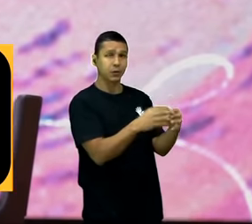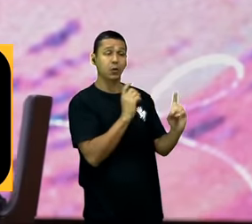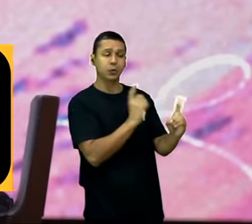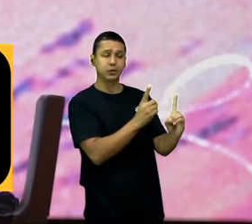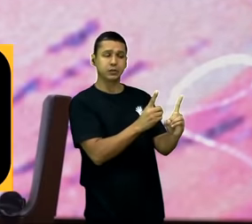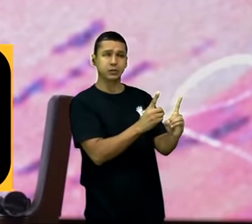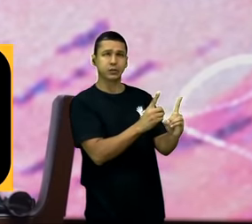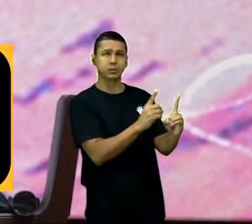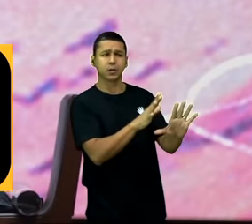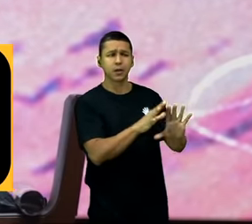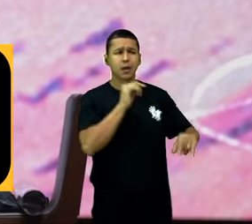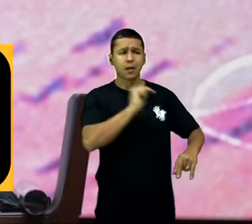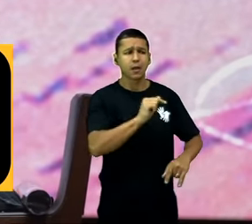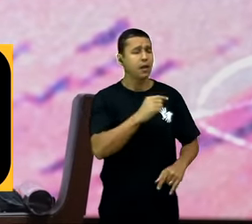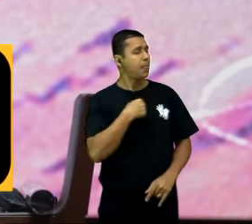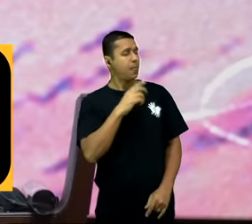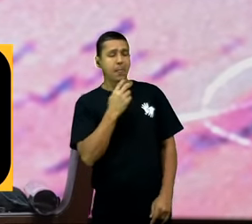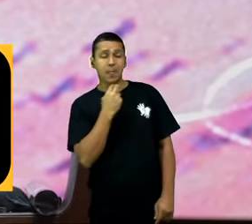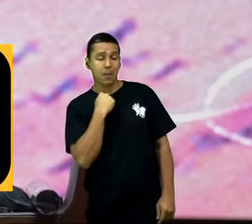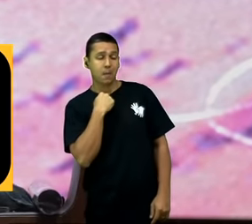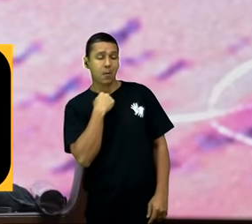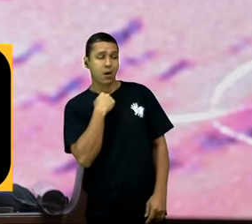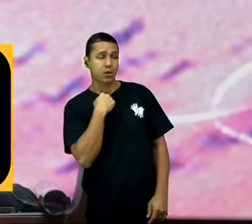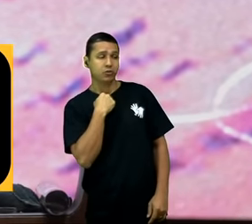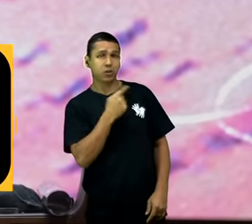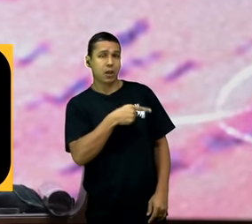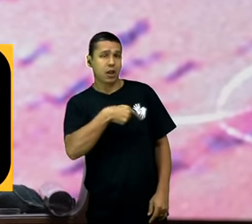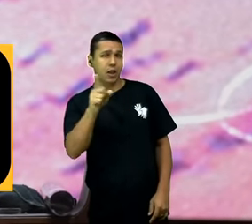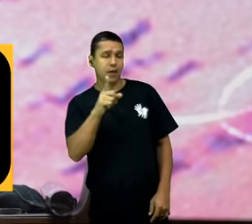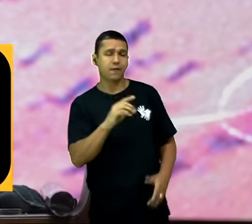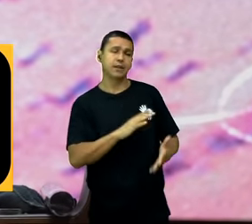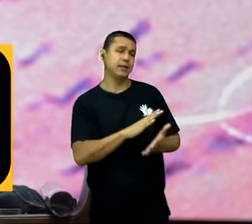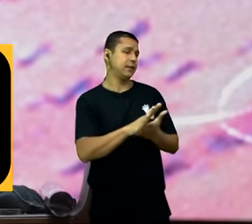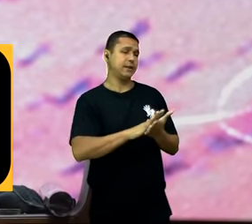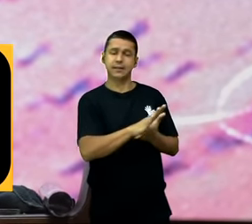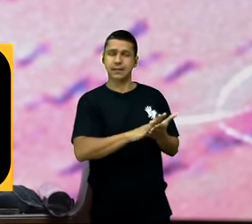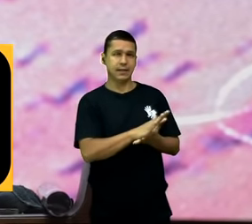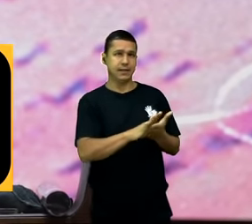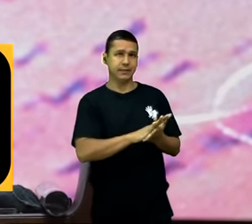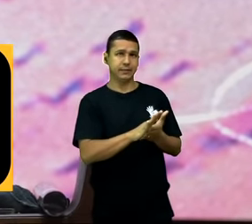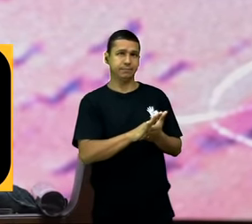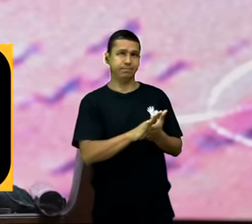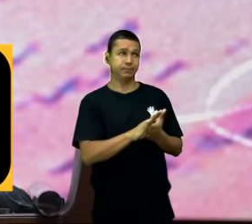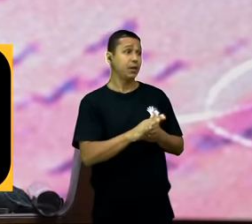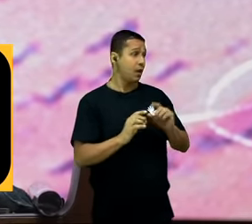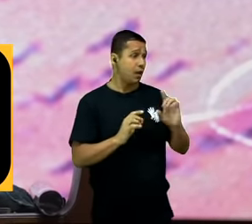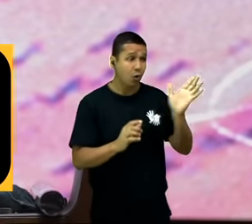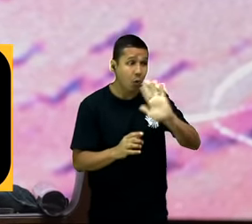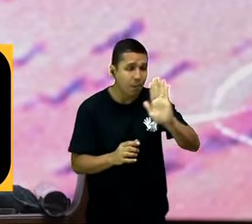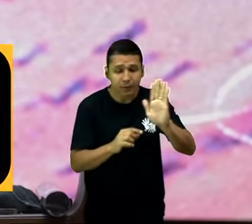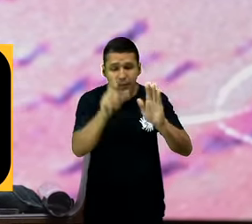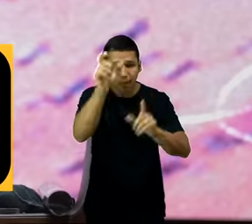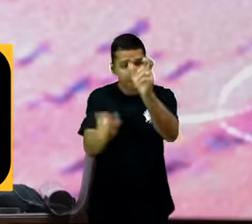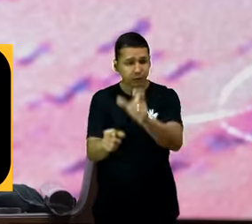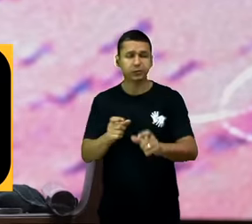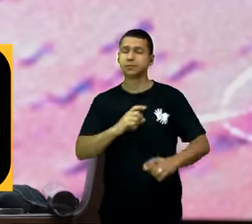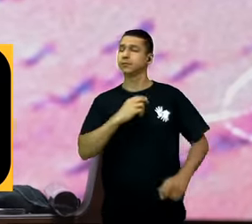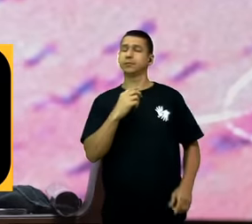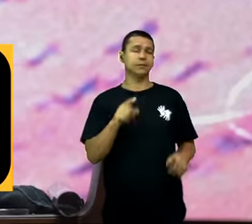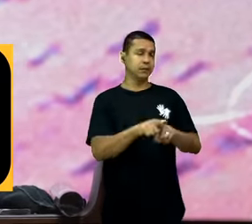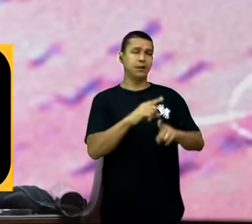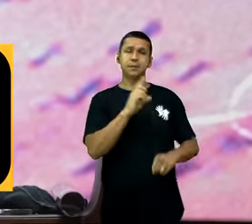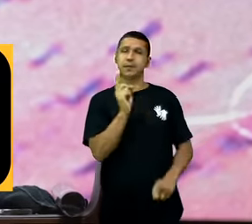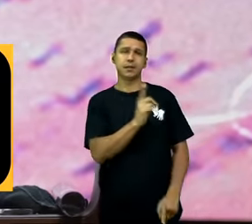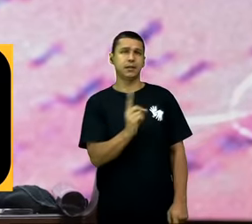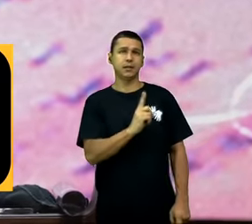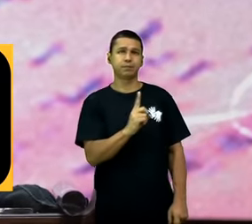Não leva saco de viagem, não leva sandália. E não saúda ninguém pelo caminho. Olha que incrível. No